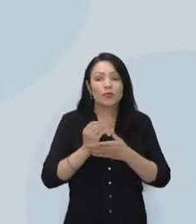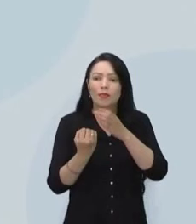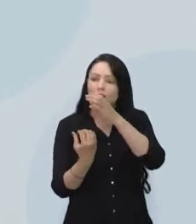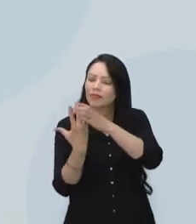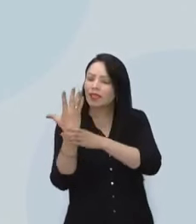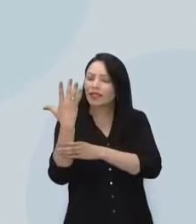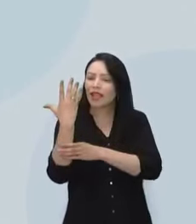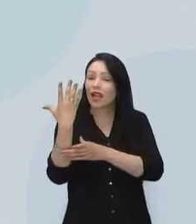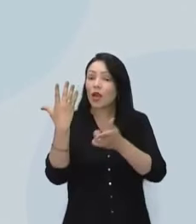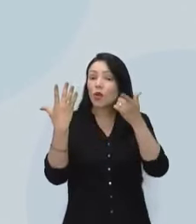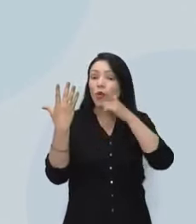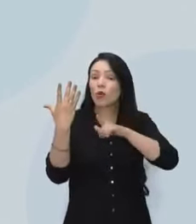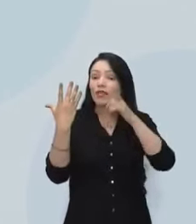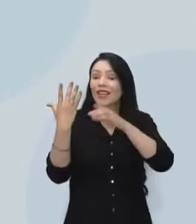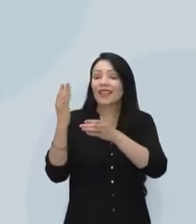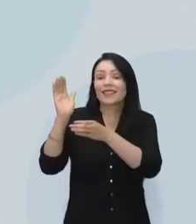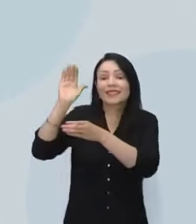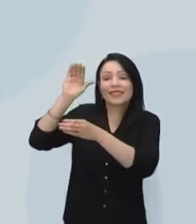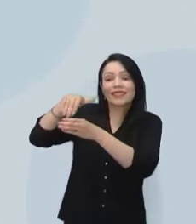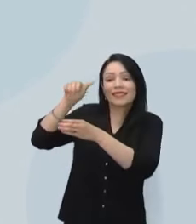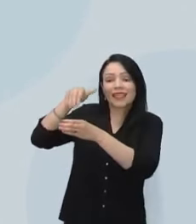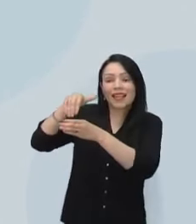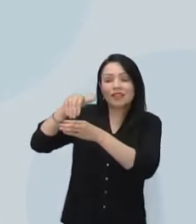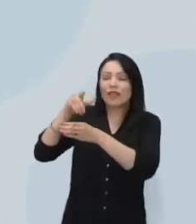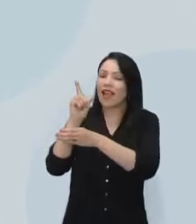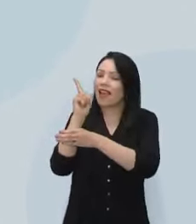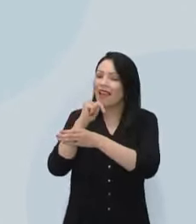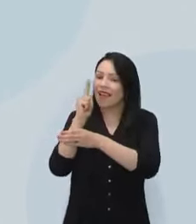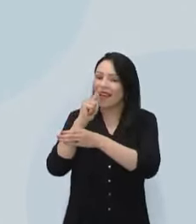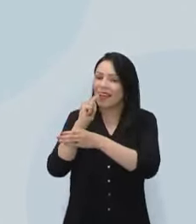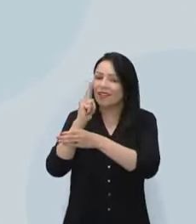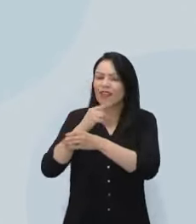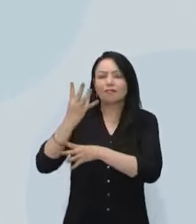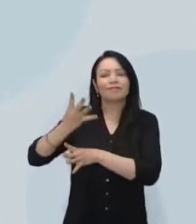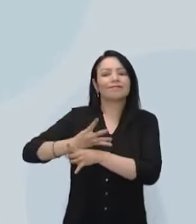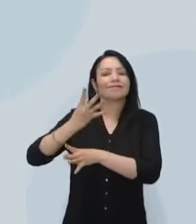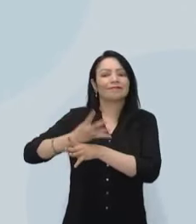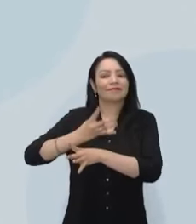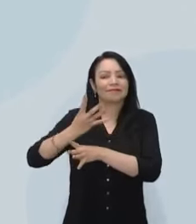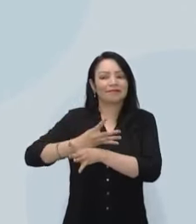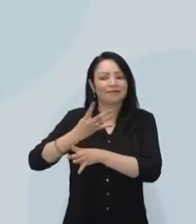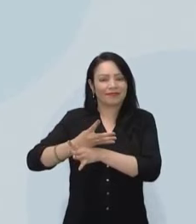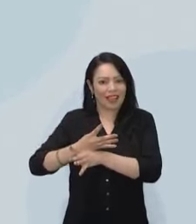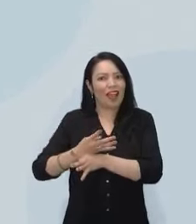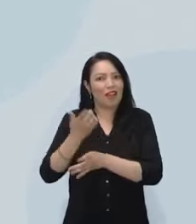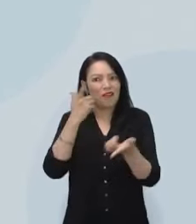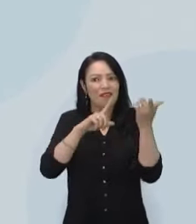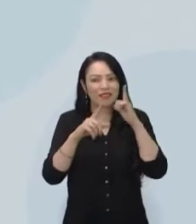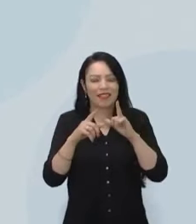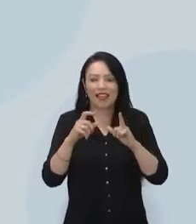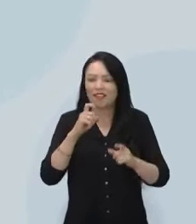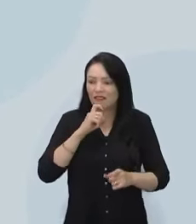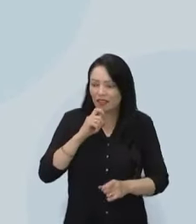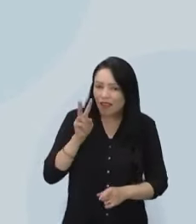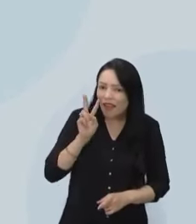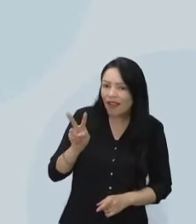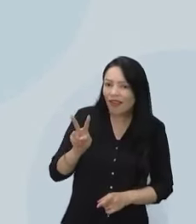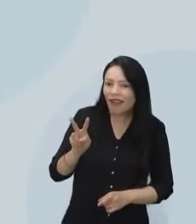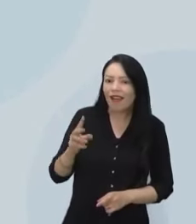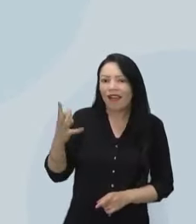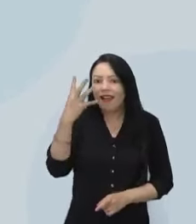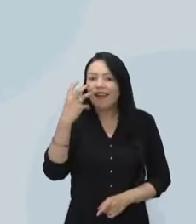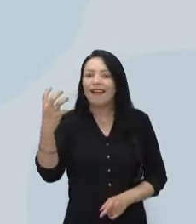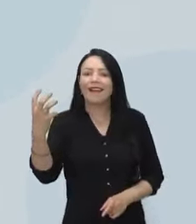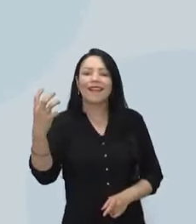plantas que conseguem armazenar água e passar pela época de estiagem ainda verdes e chamando a atenção. O mandacaru é